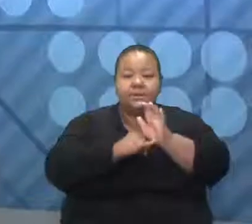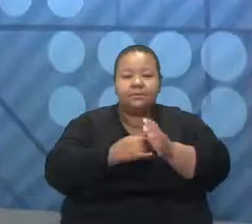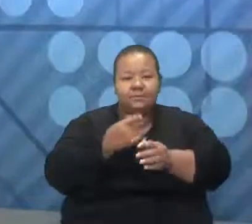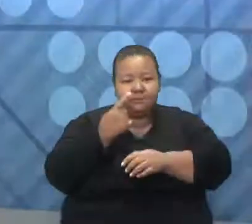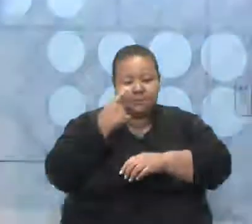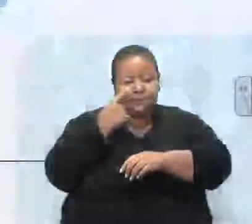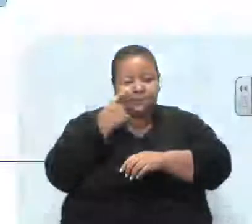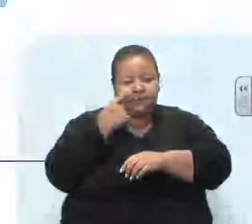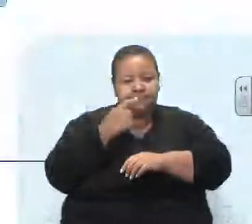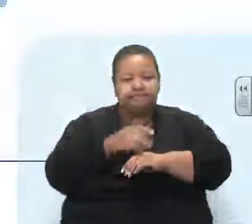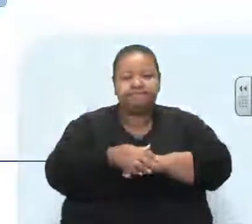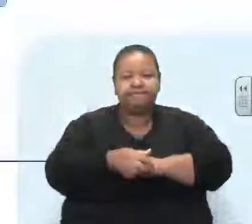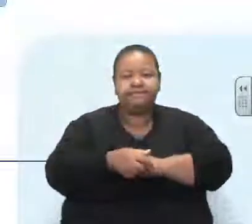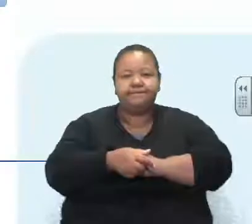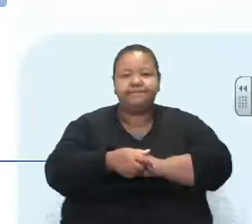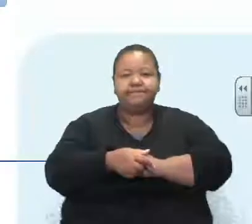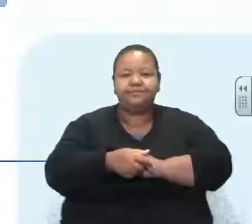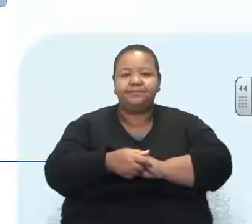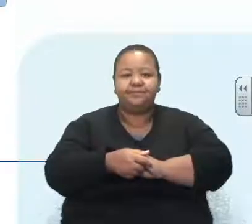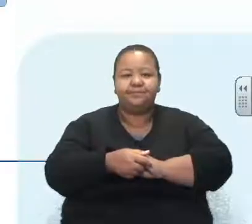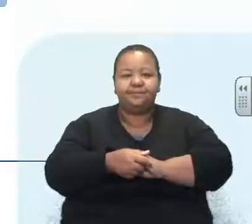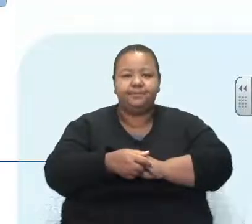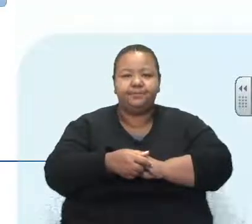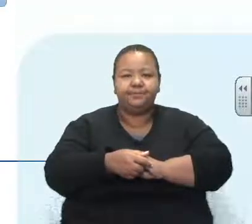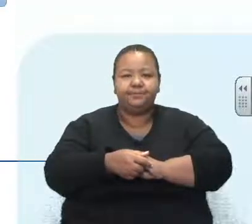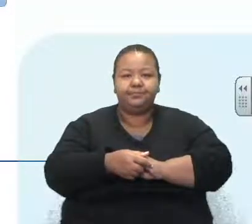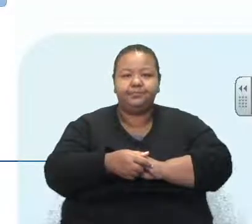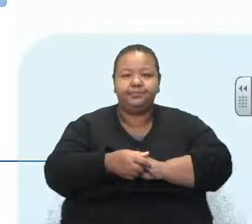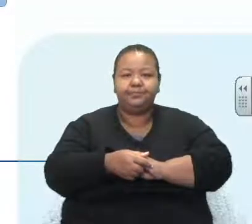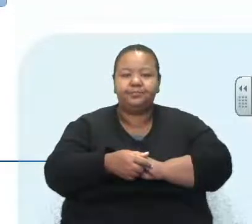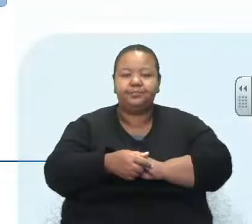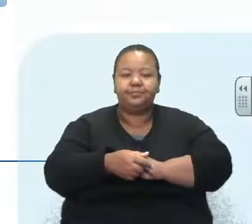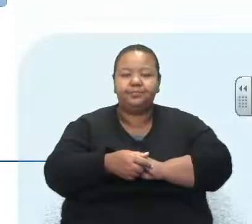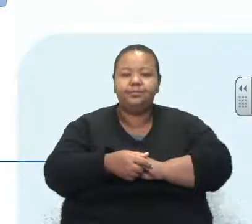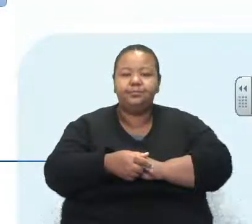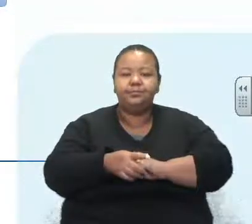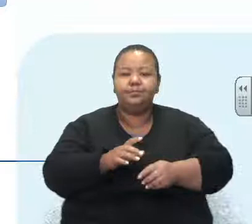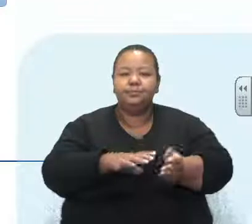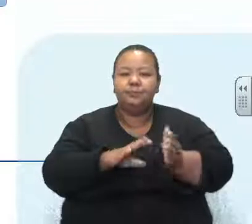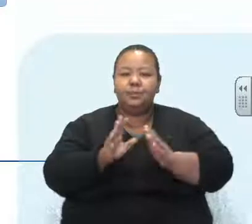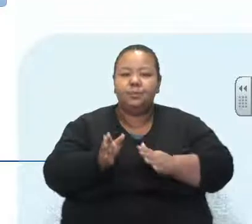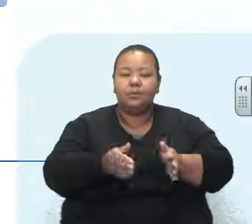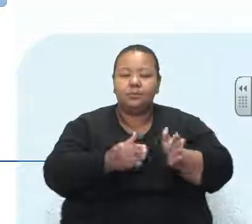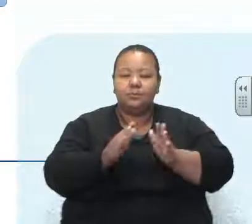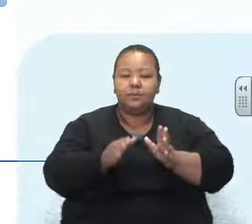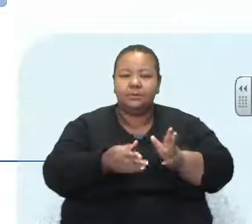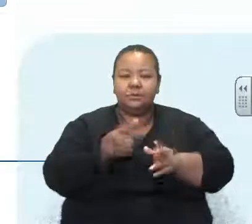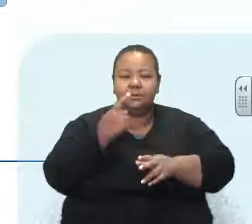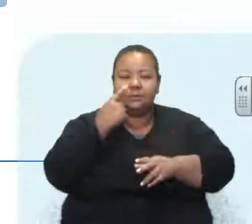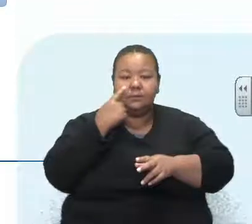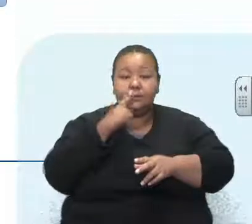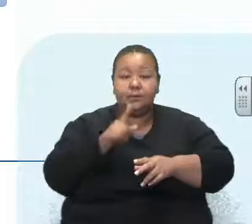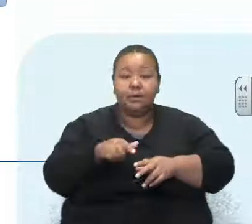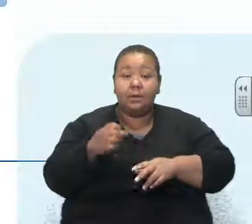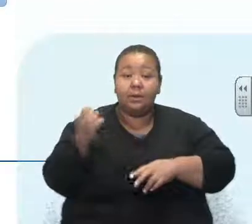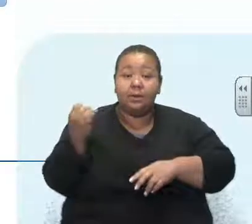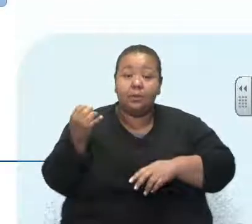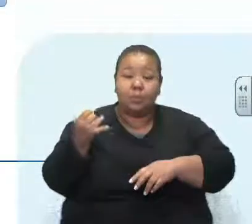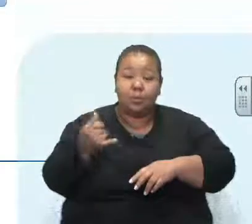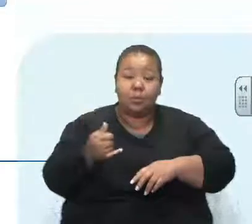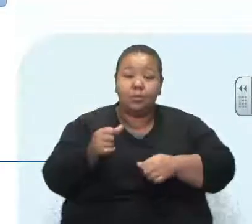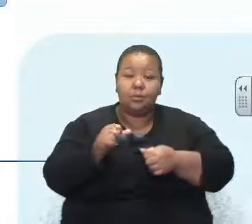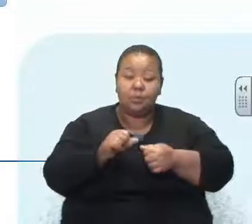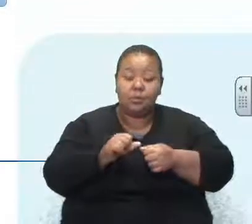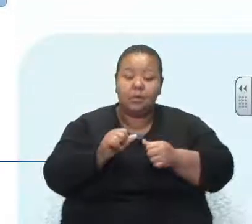ver? O que nós temos então? O de produtividade, eu sempre vou analisar o meu total